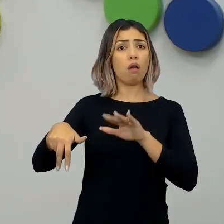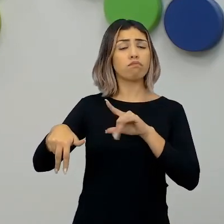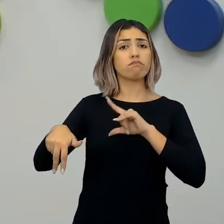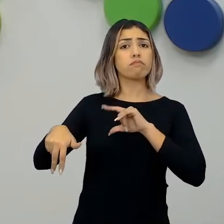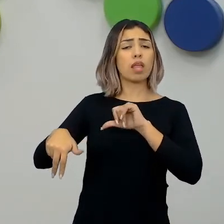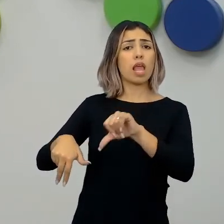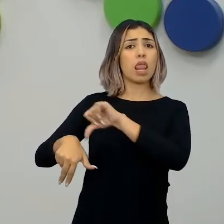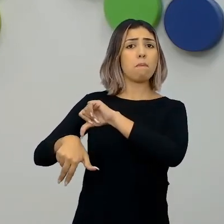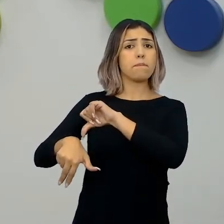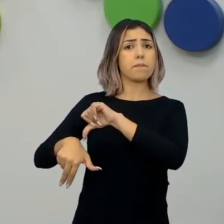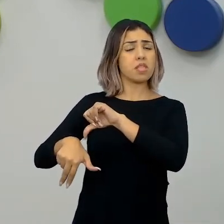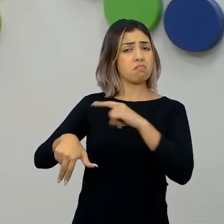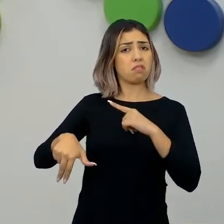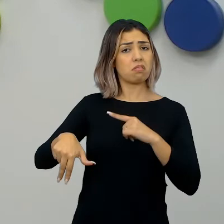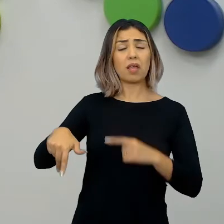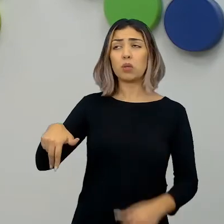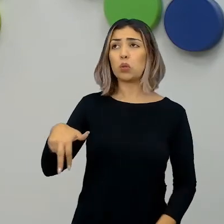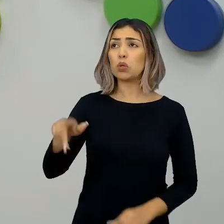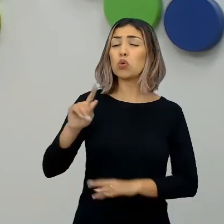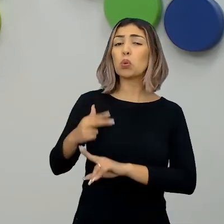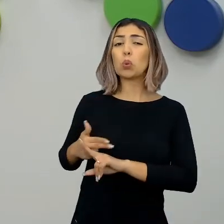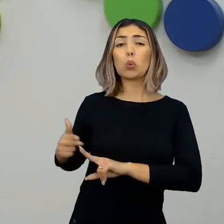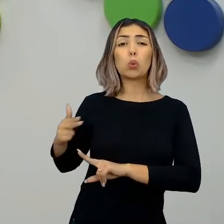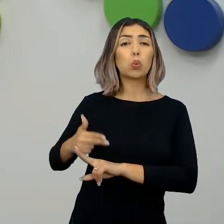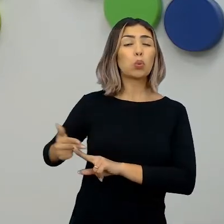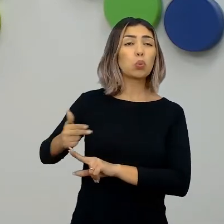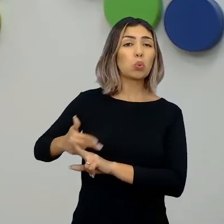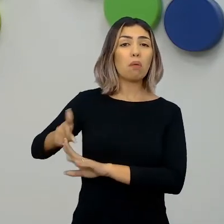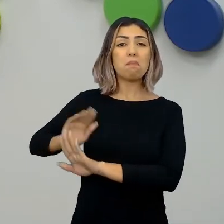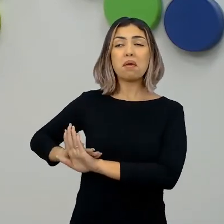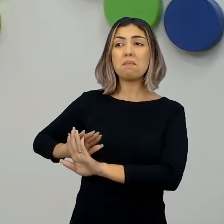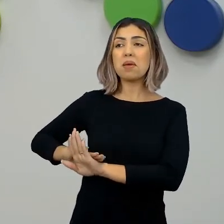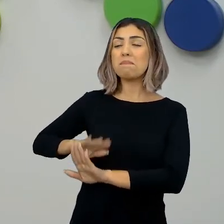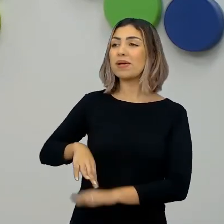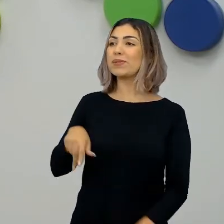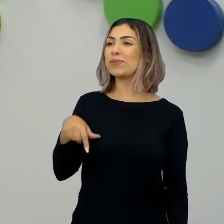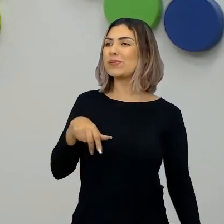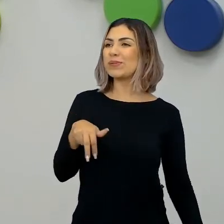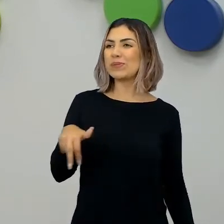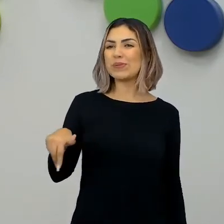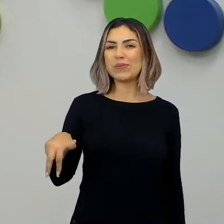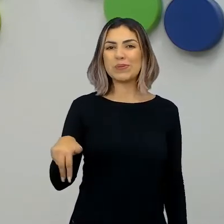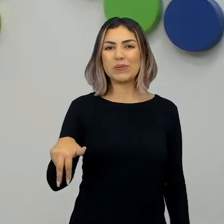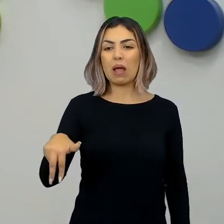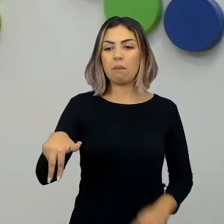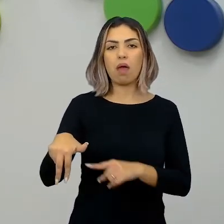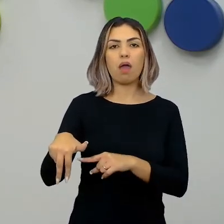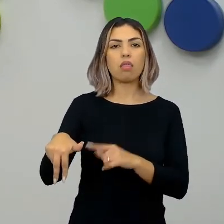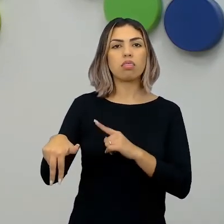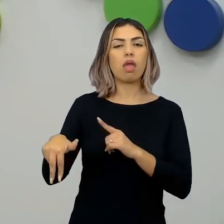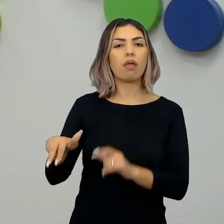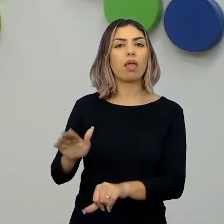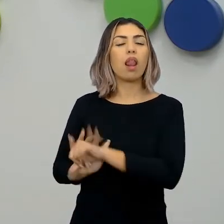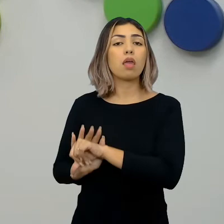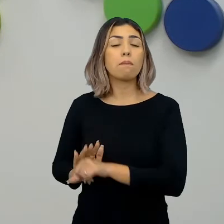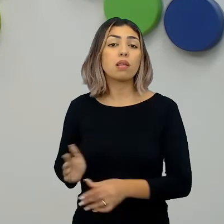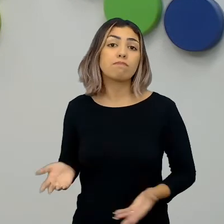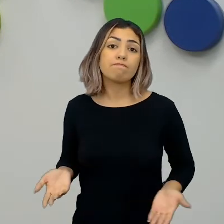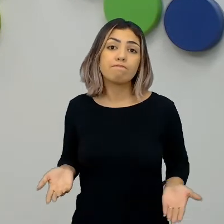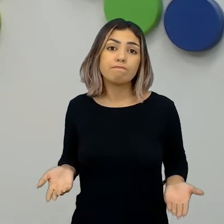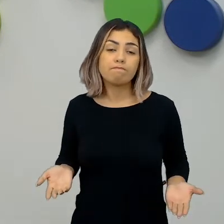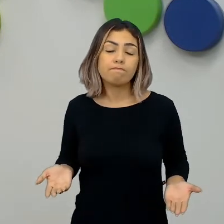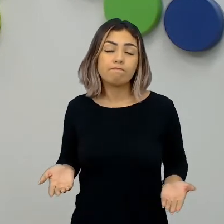são responsabilizadas, né, elas não são levadas a julgamento sequer, às vezes, e isso não é uma relação, isso